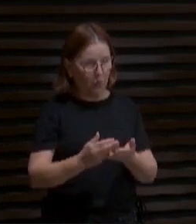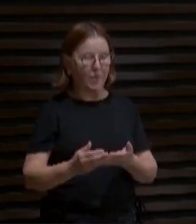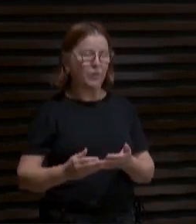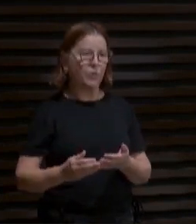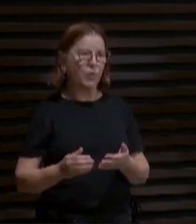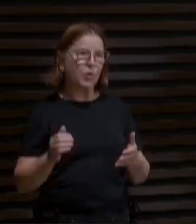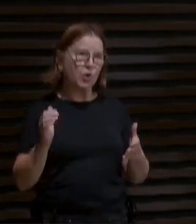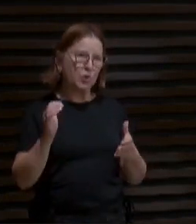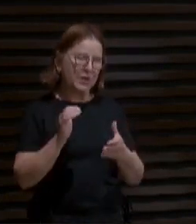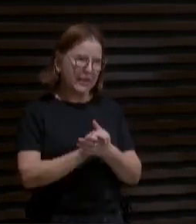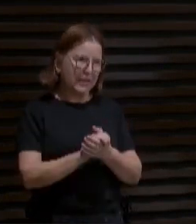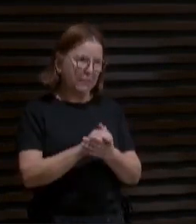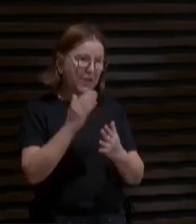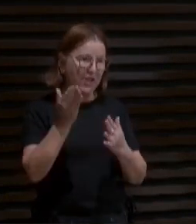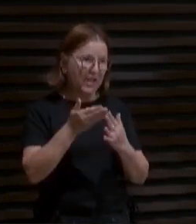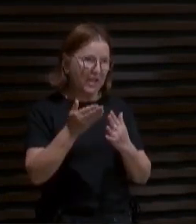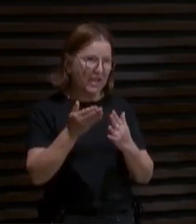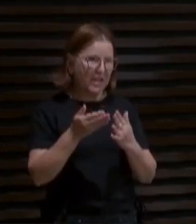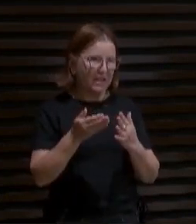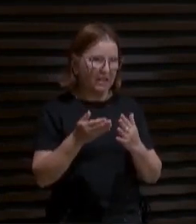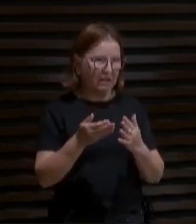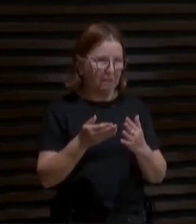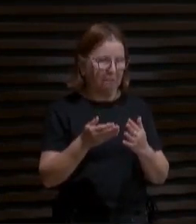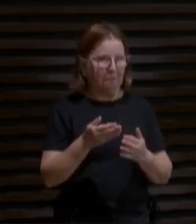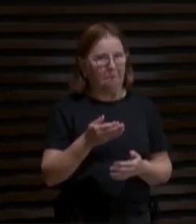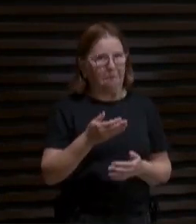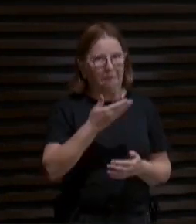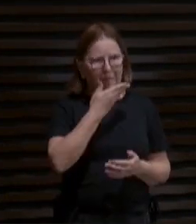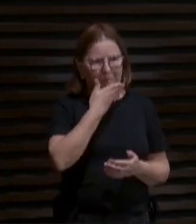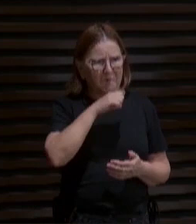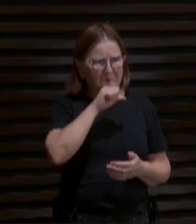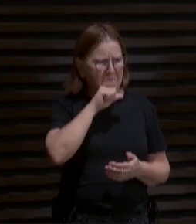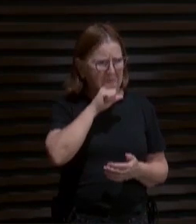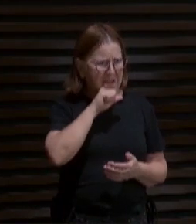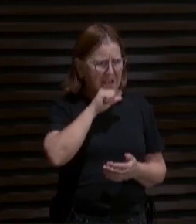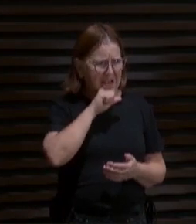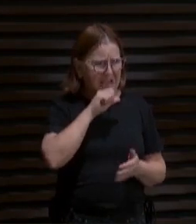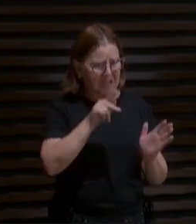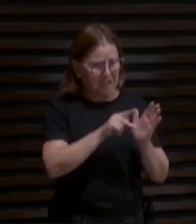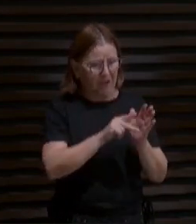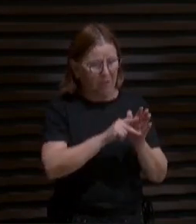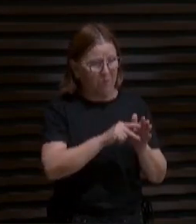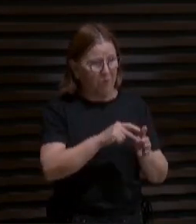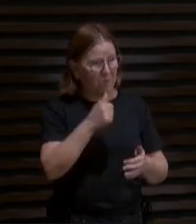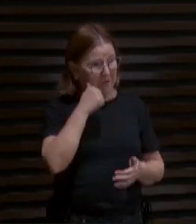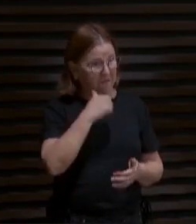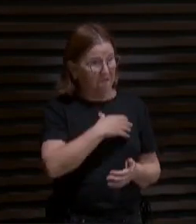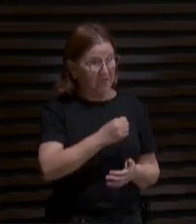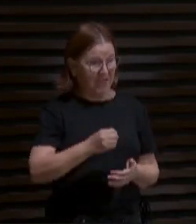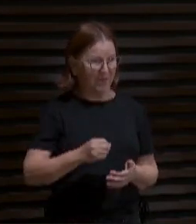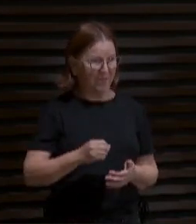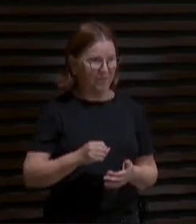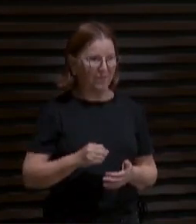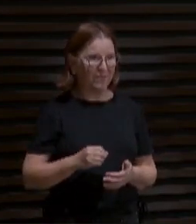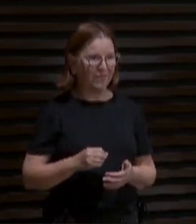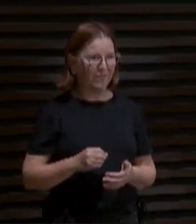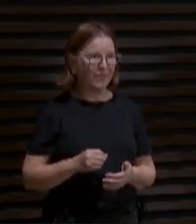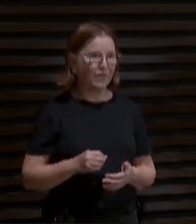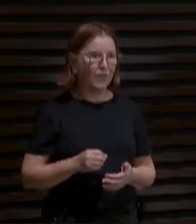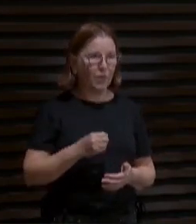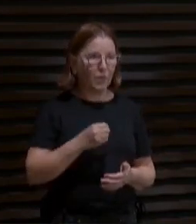O incesto do pai com a filha, Ló e a sua filha mais